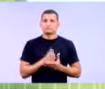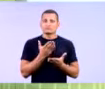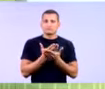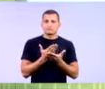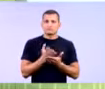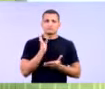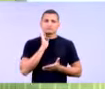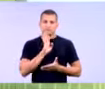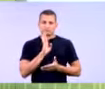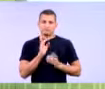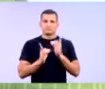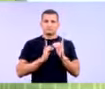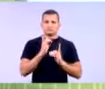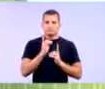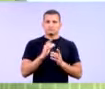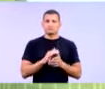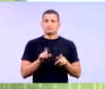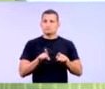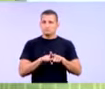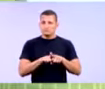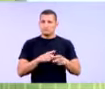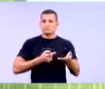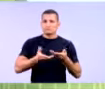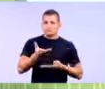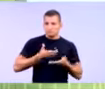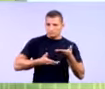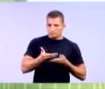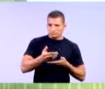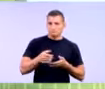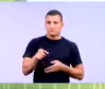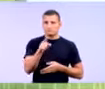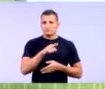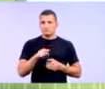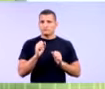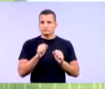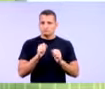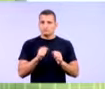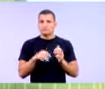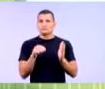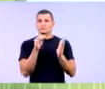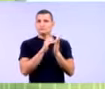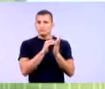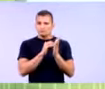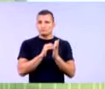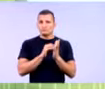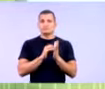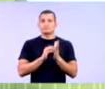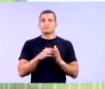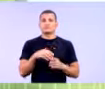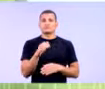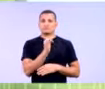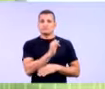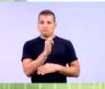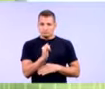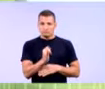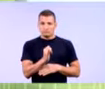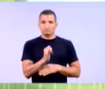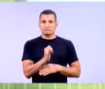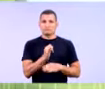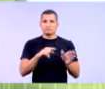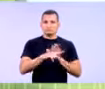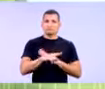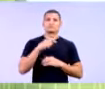bem dinâmica e com bastante interação, porque vocês podem postar aí por meio do tutor presencial as dúvidas de